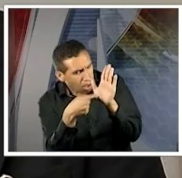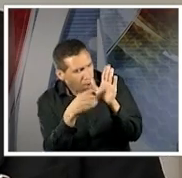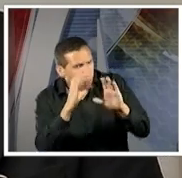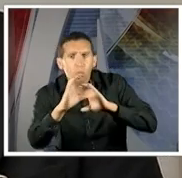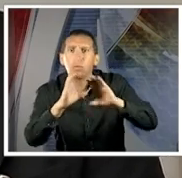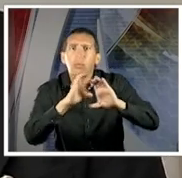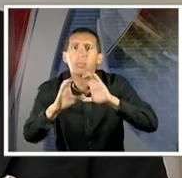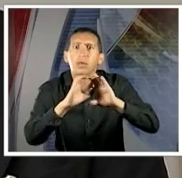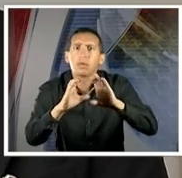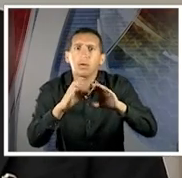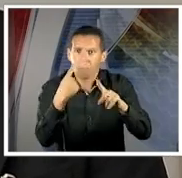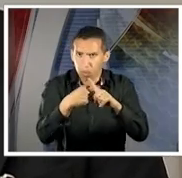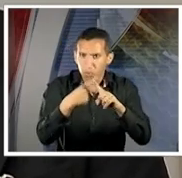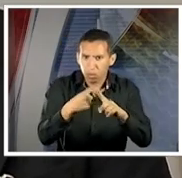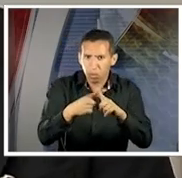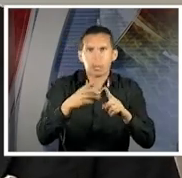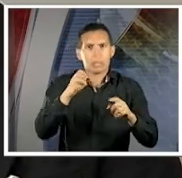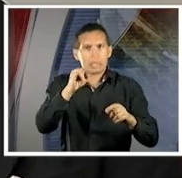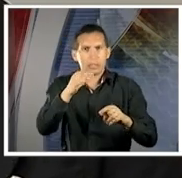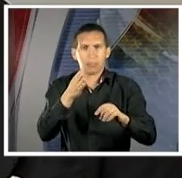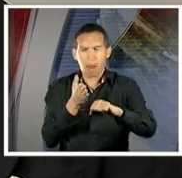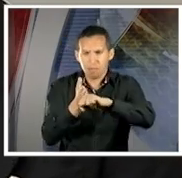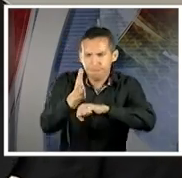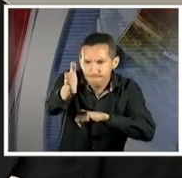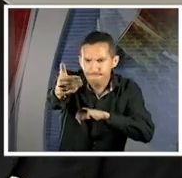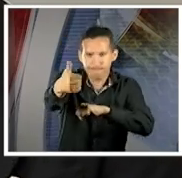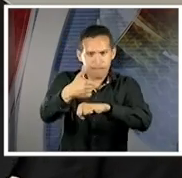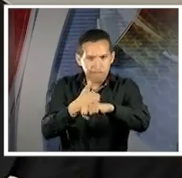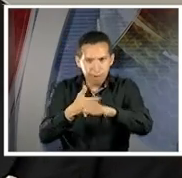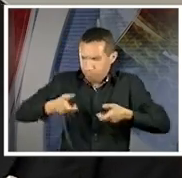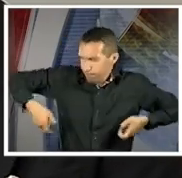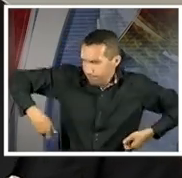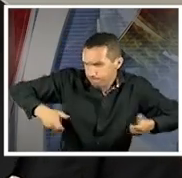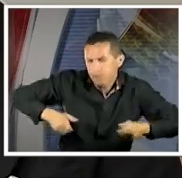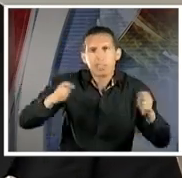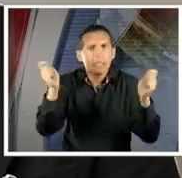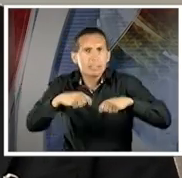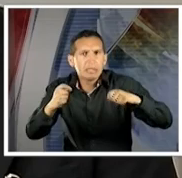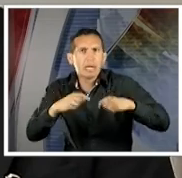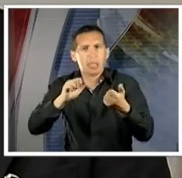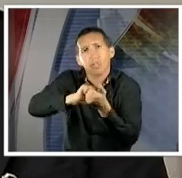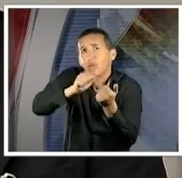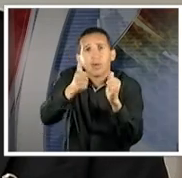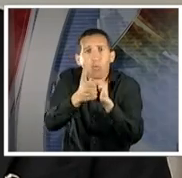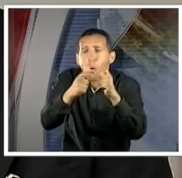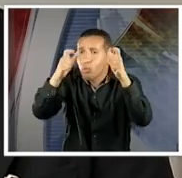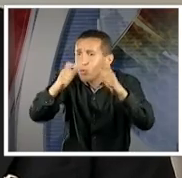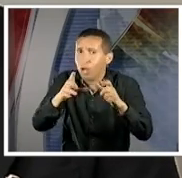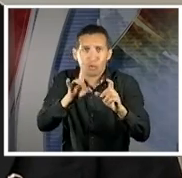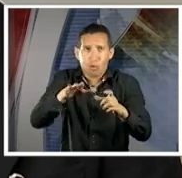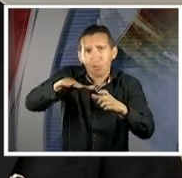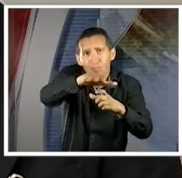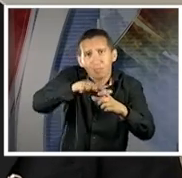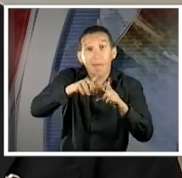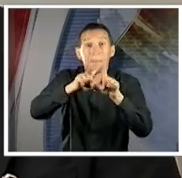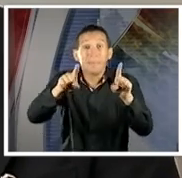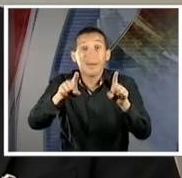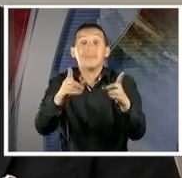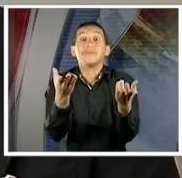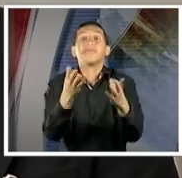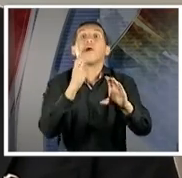de mobilidade acabam sendo adequadas por meio físico. No